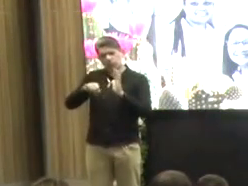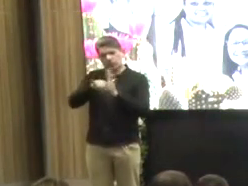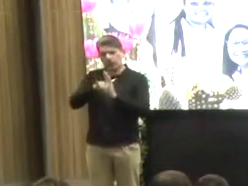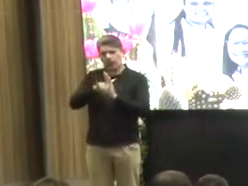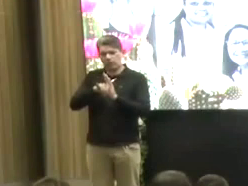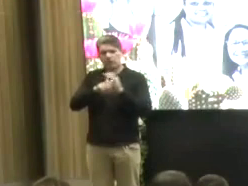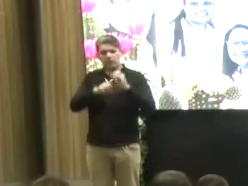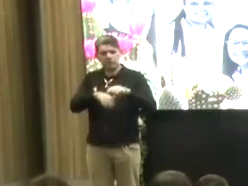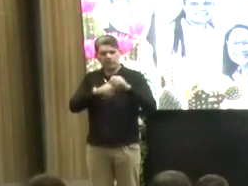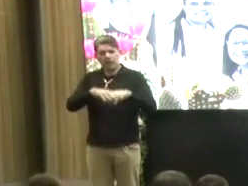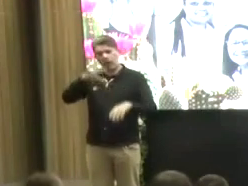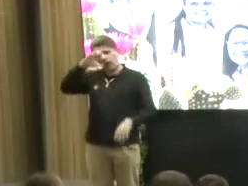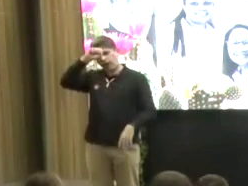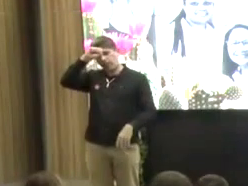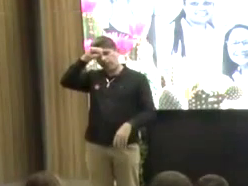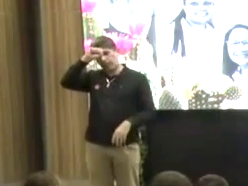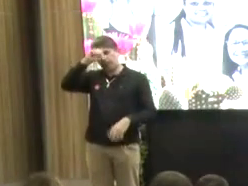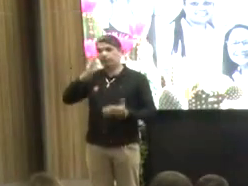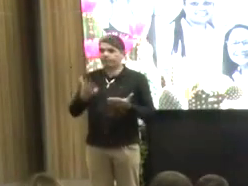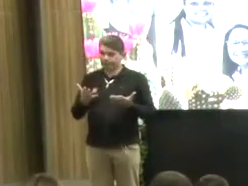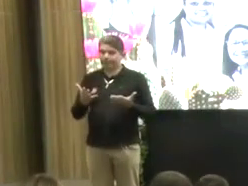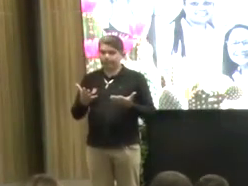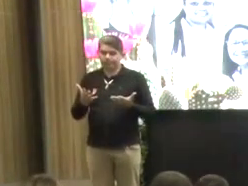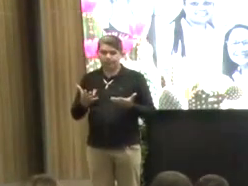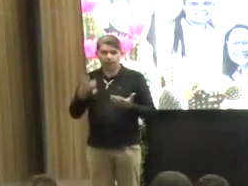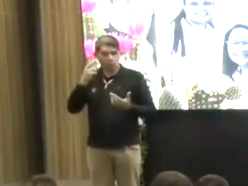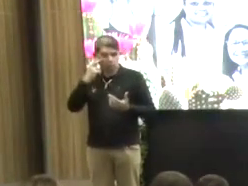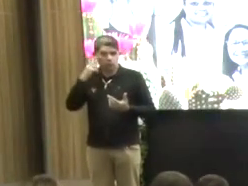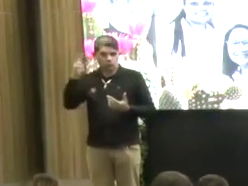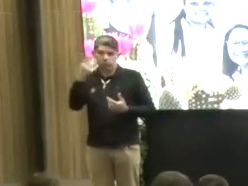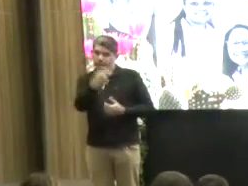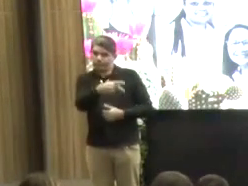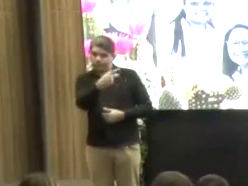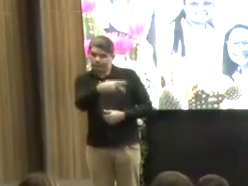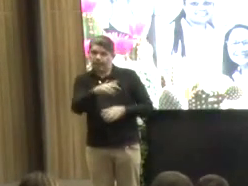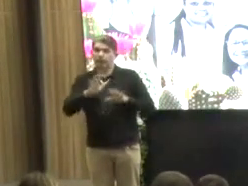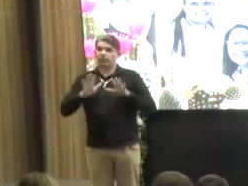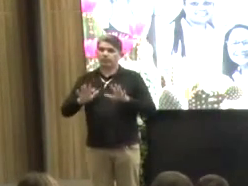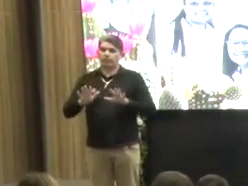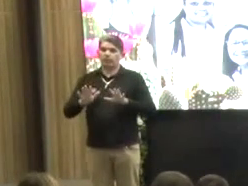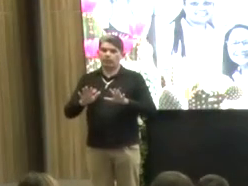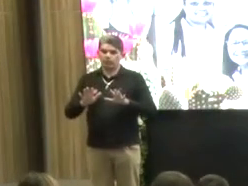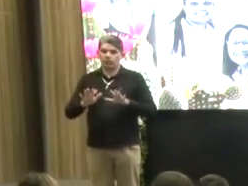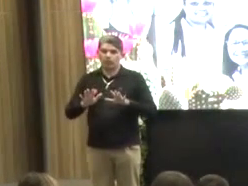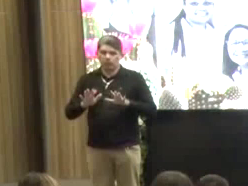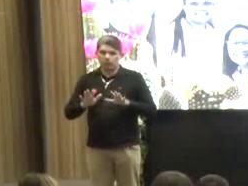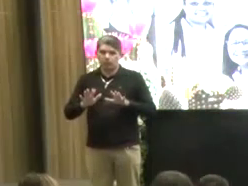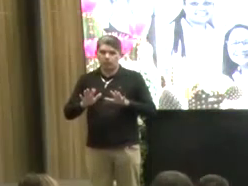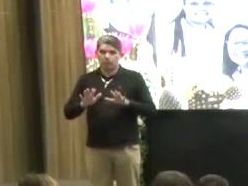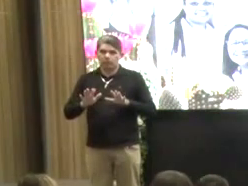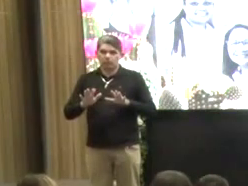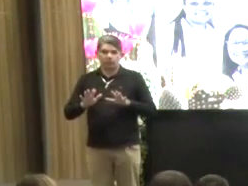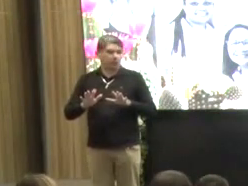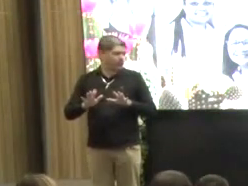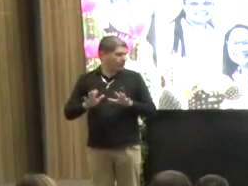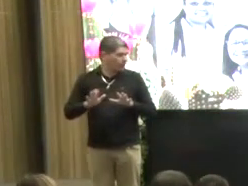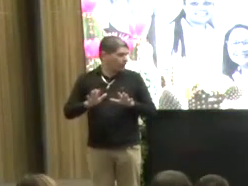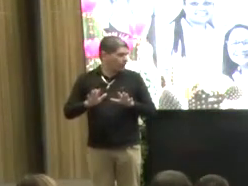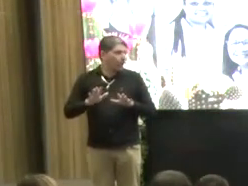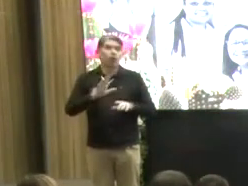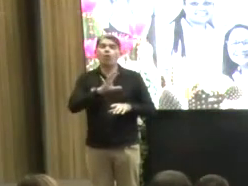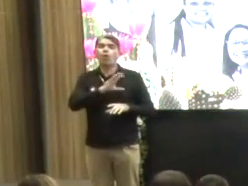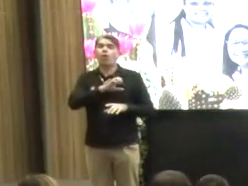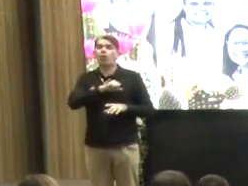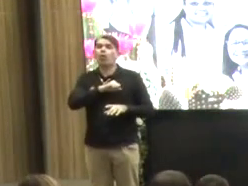padrões culturais, né? Então, a gente tem... Eu gosto dessa chave, porque em inglês, né,